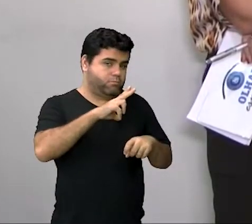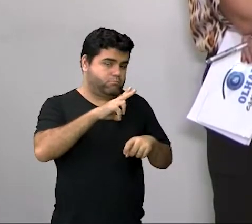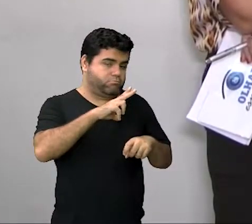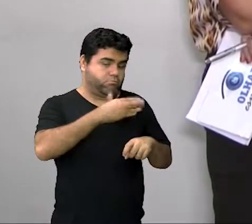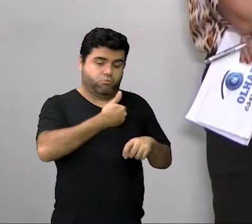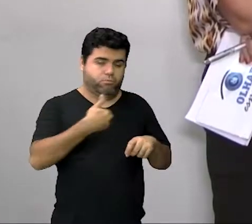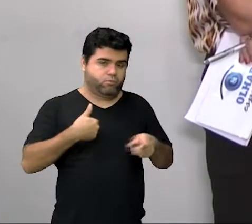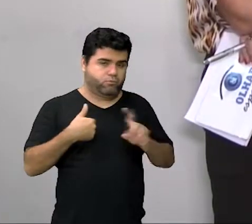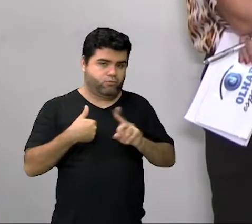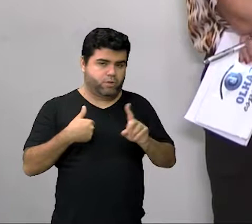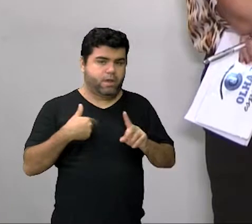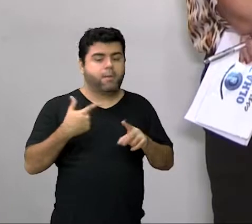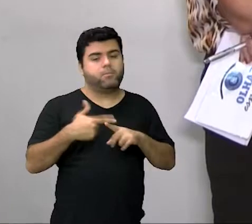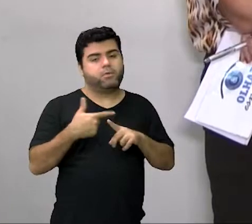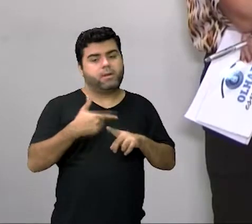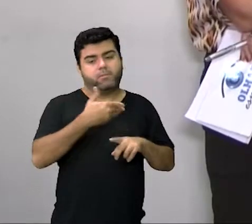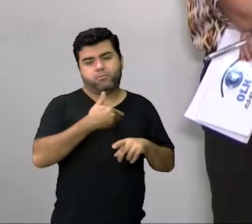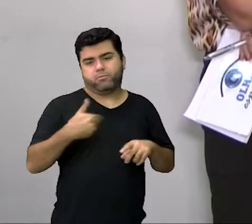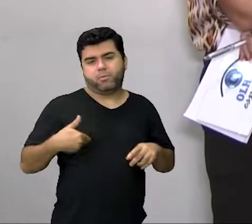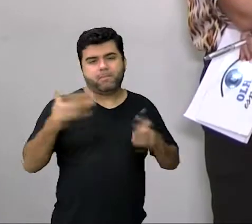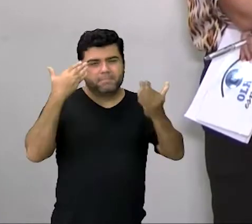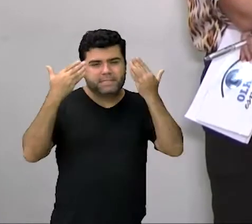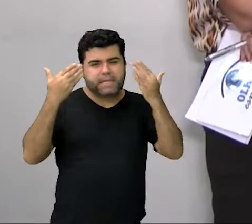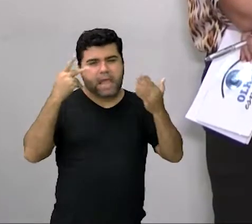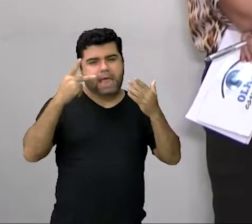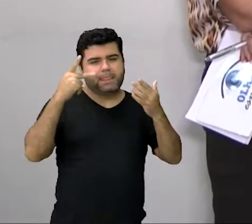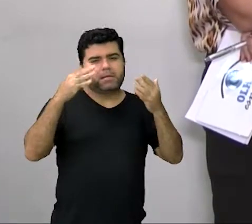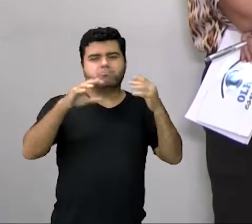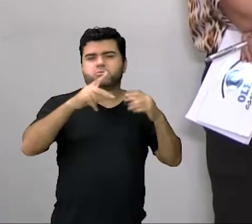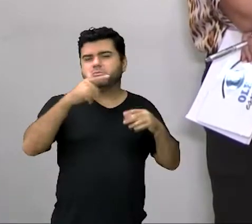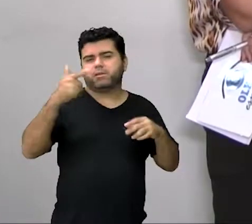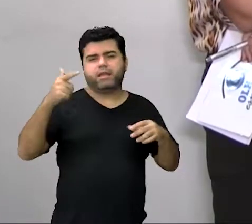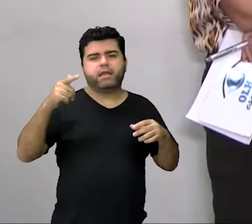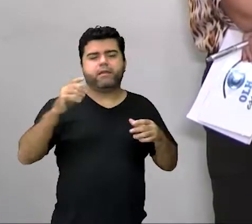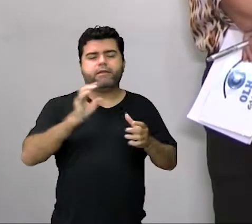porque pública não tinha psiquiatra,